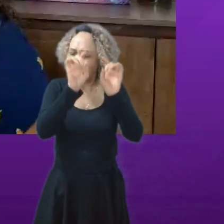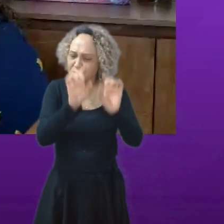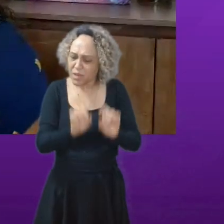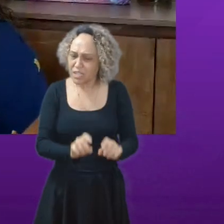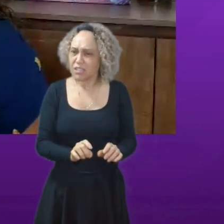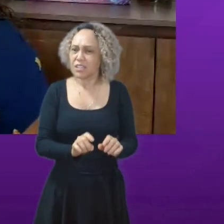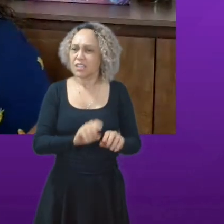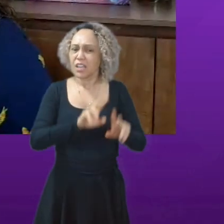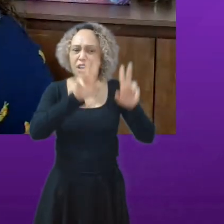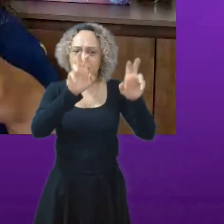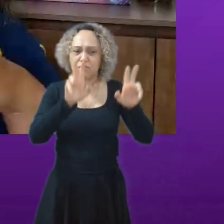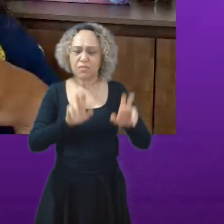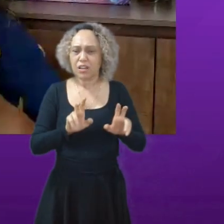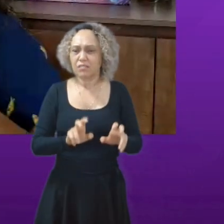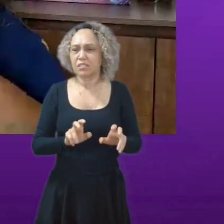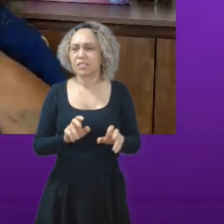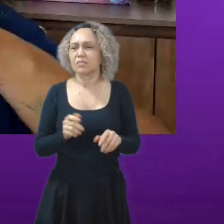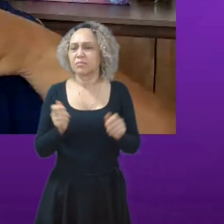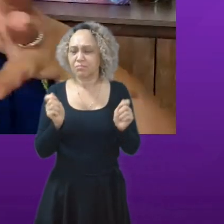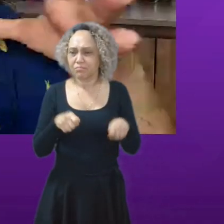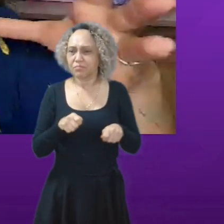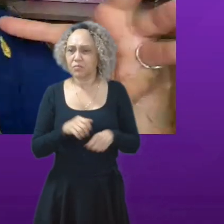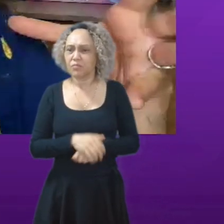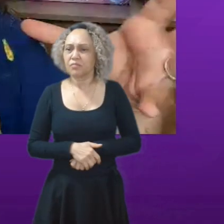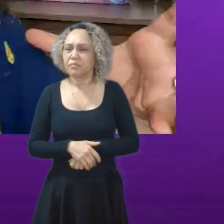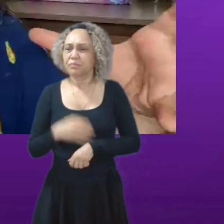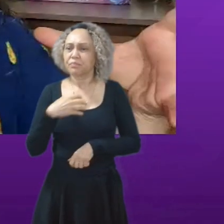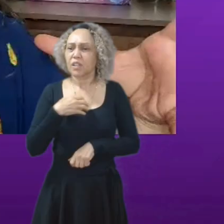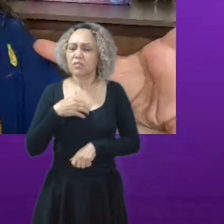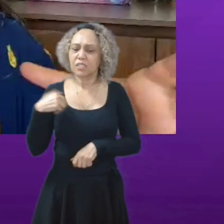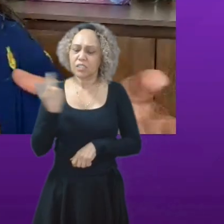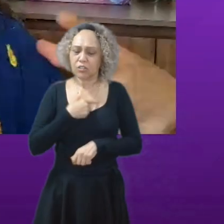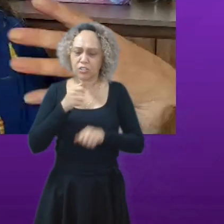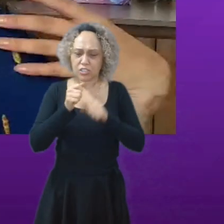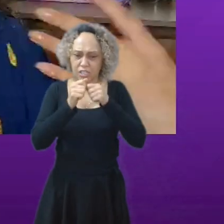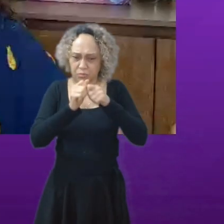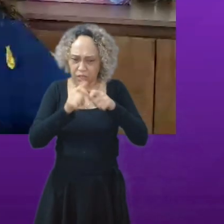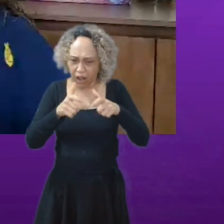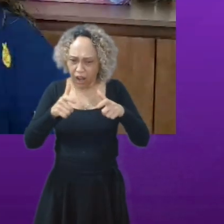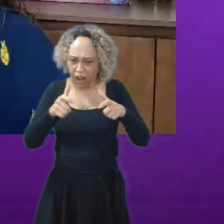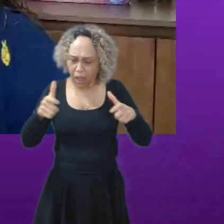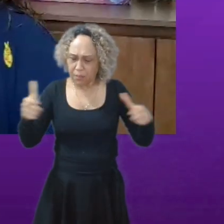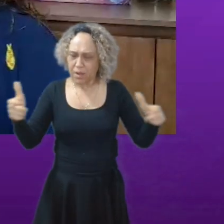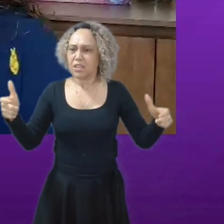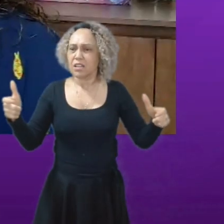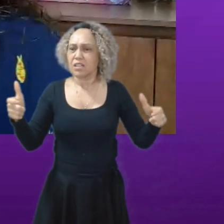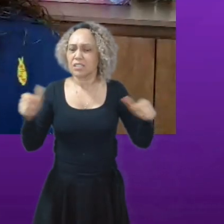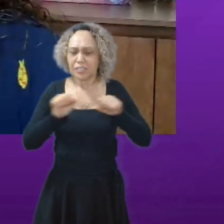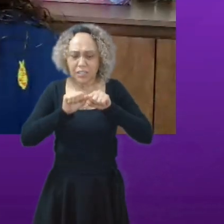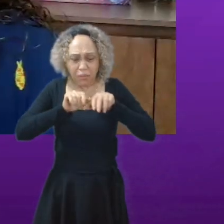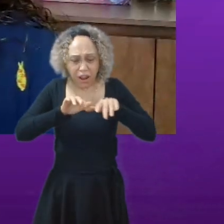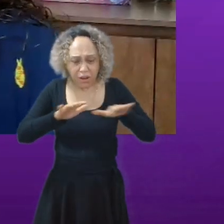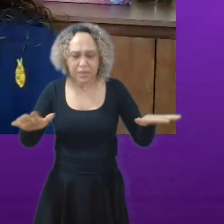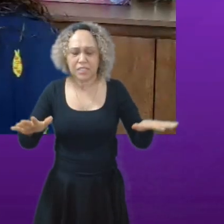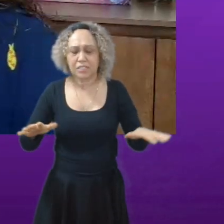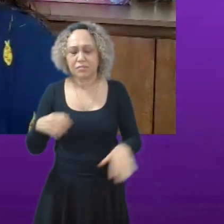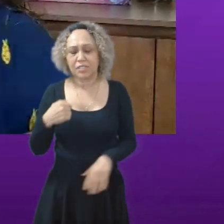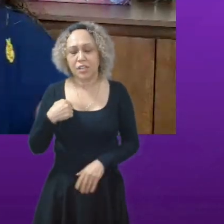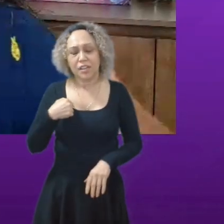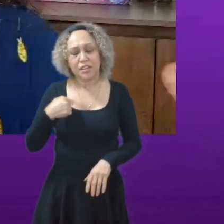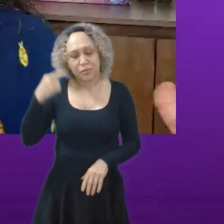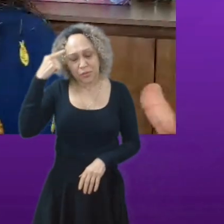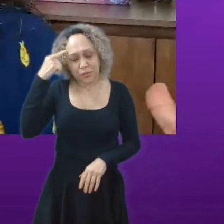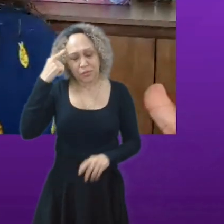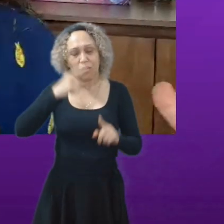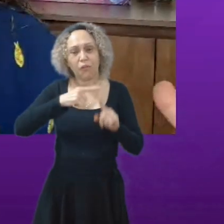mulheres referências. E eu sinto que a gente está ampliando isso. Então, eu estou otimista com esse futuro da gente